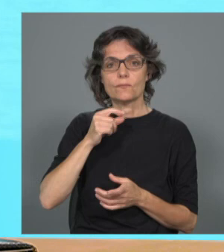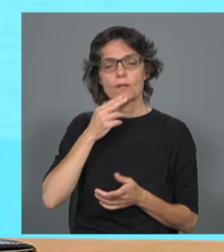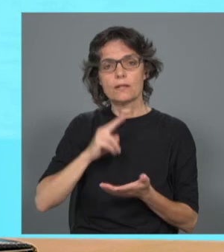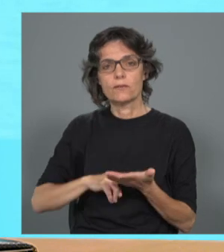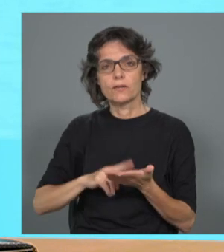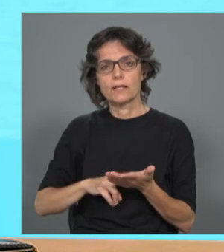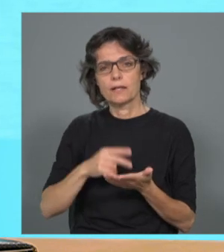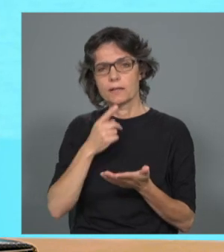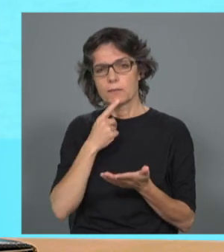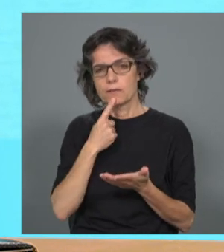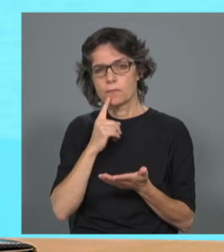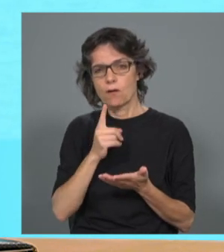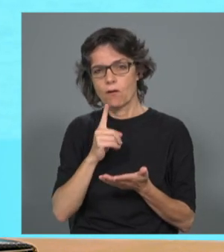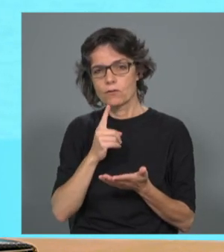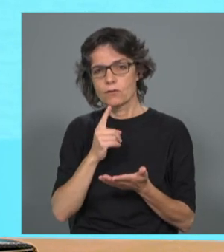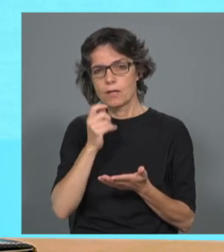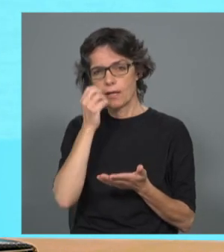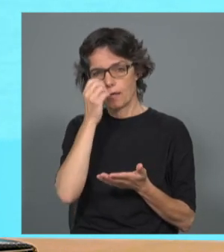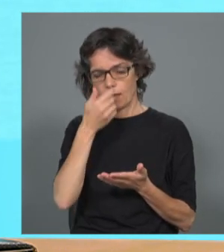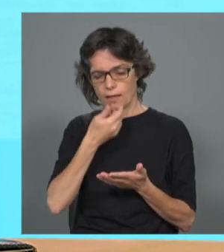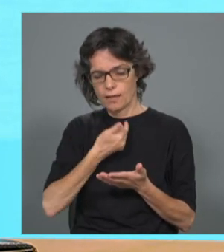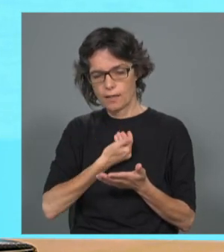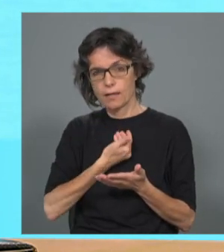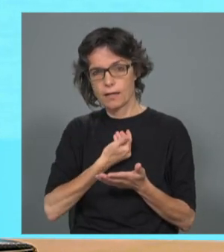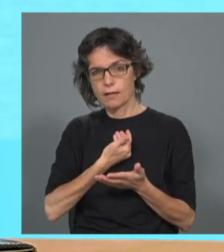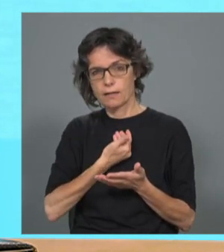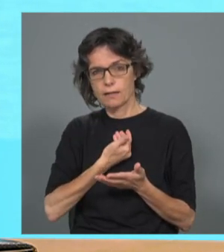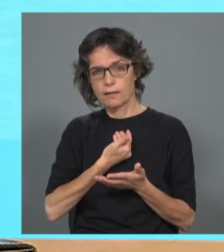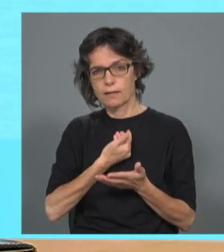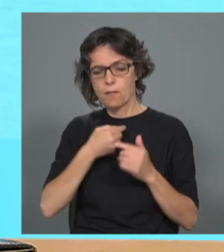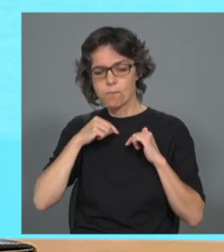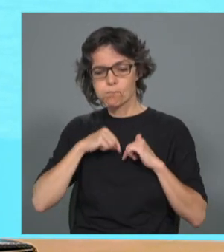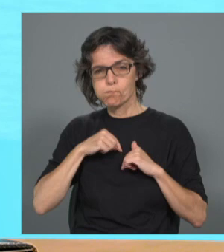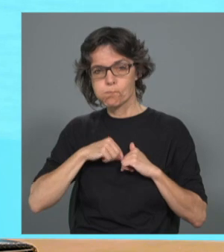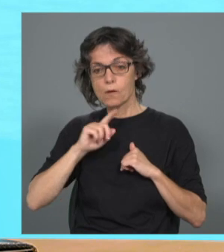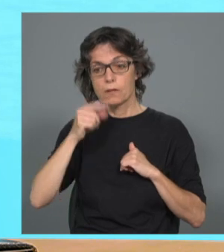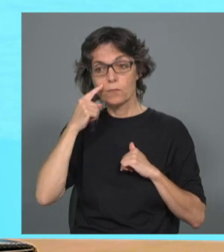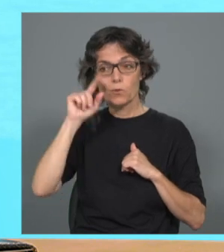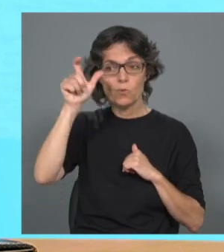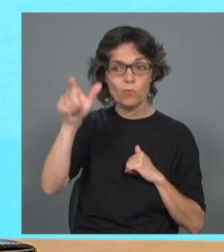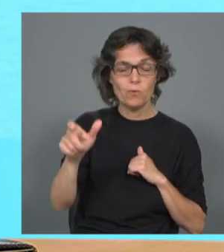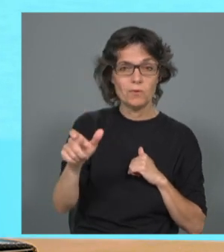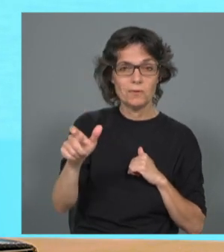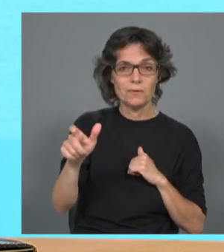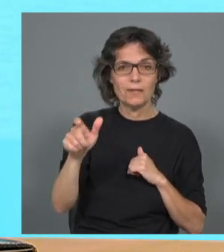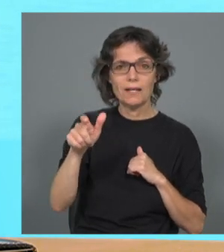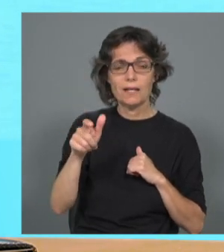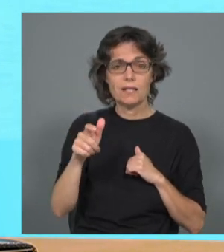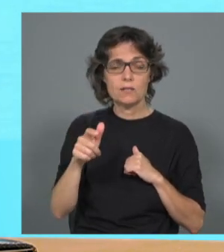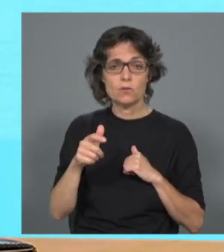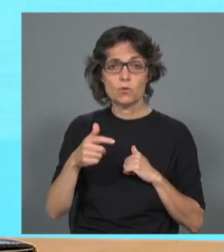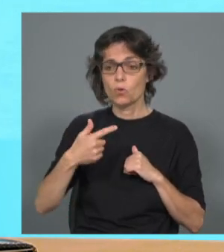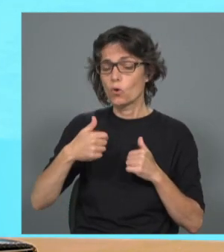mensagens, a profundidade do ser, ir à essência de nós próprios. E isto é válido para crentes e para não crentes. Os